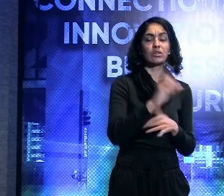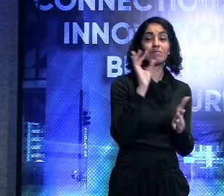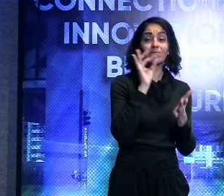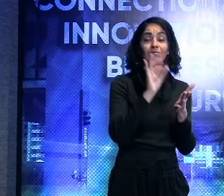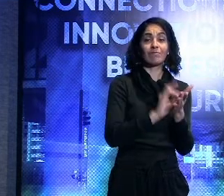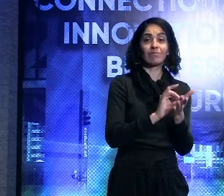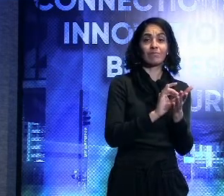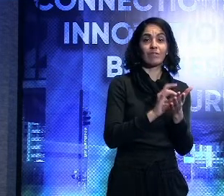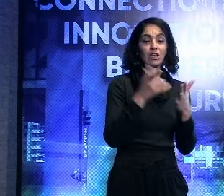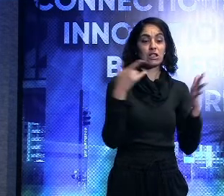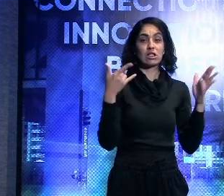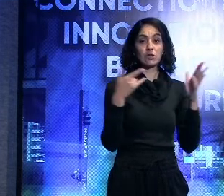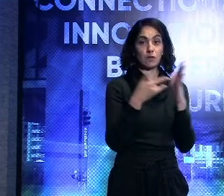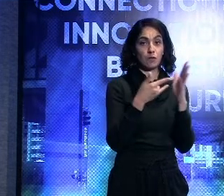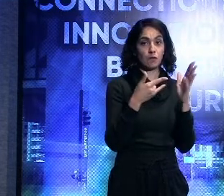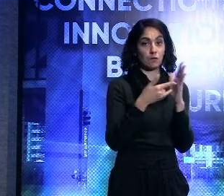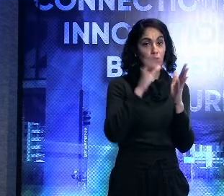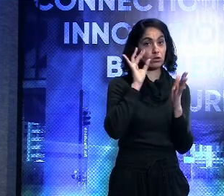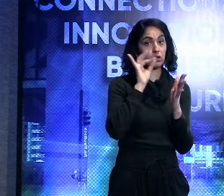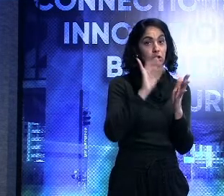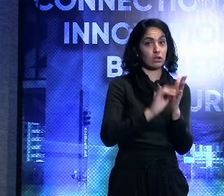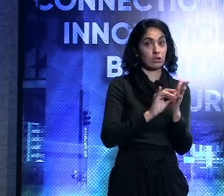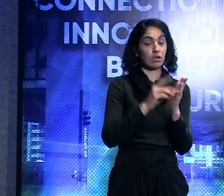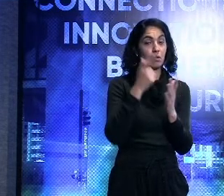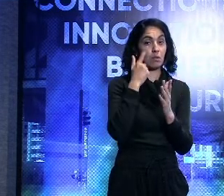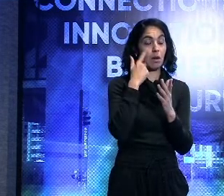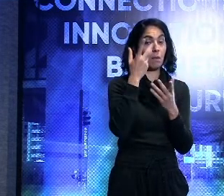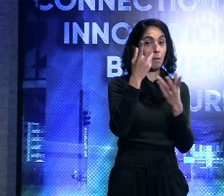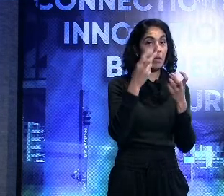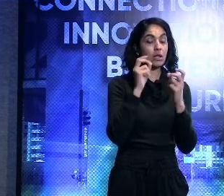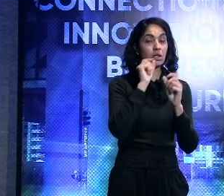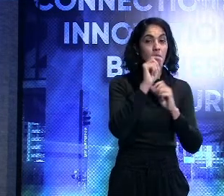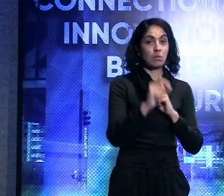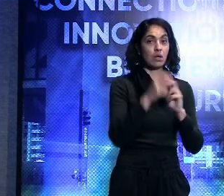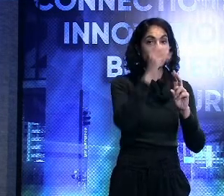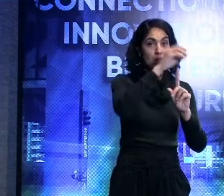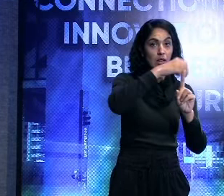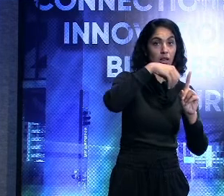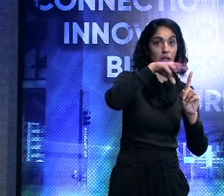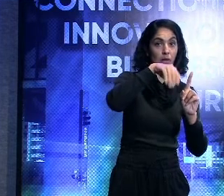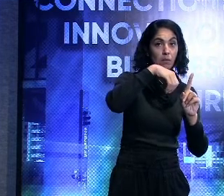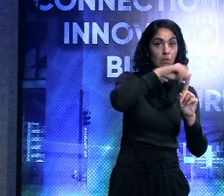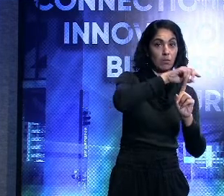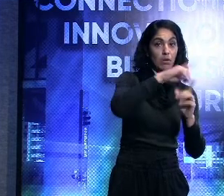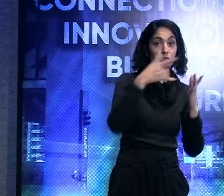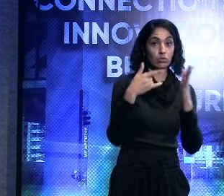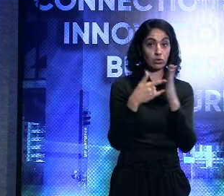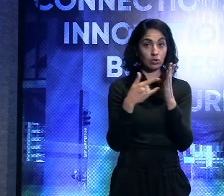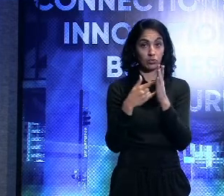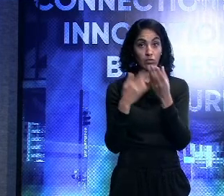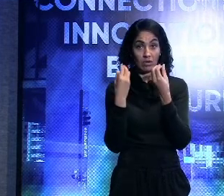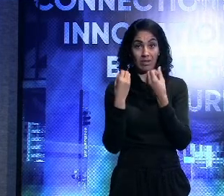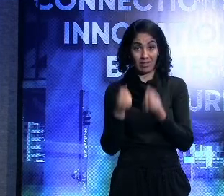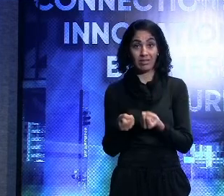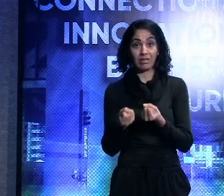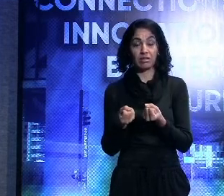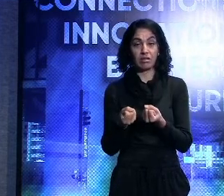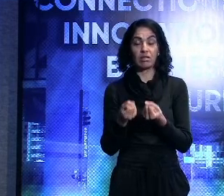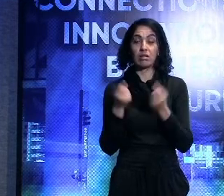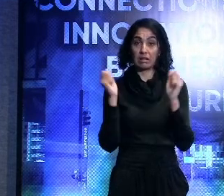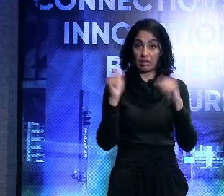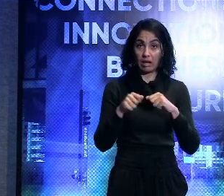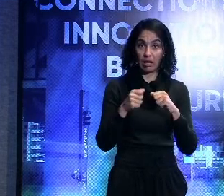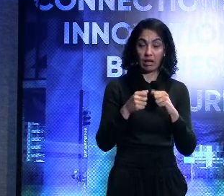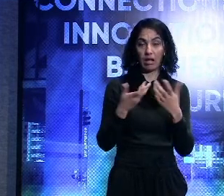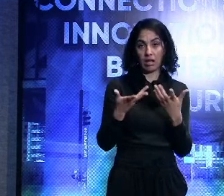que a gente consiga ver se a fluidez da nossa jornada de API faz sentido para aquele desenvolvedor, se ela está fluida, se é uma experiência